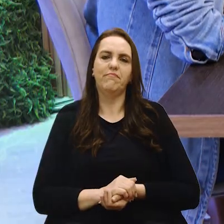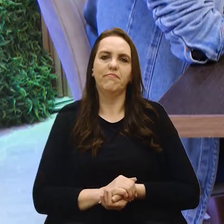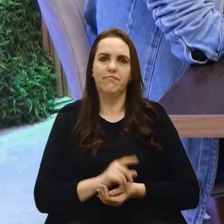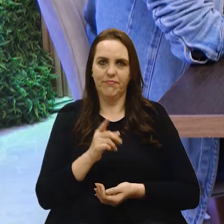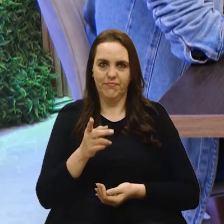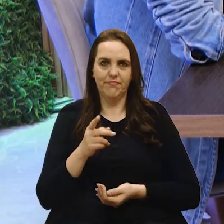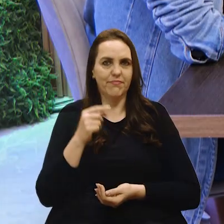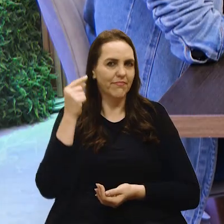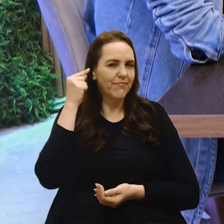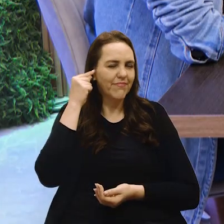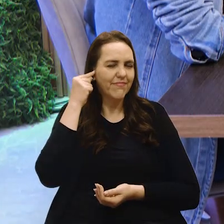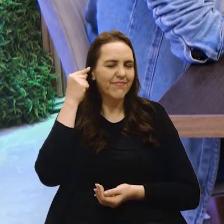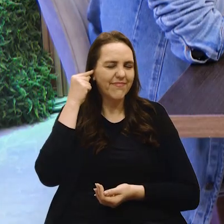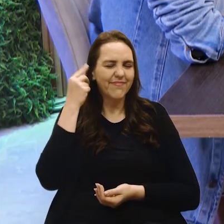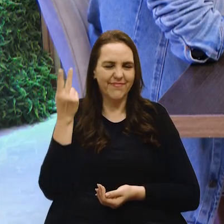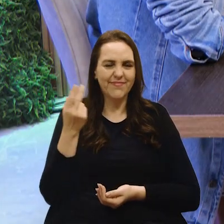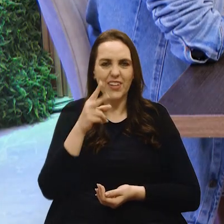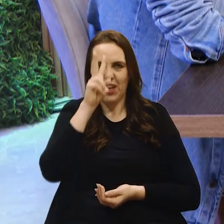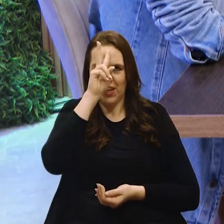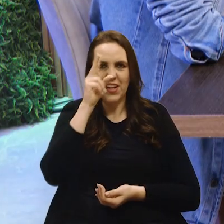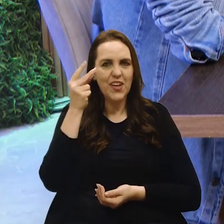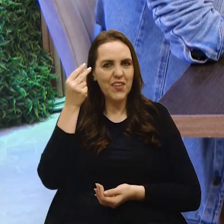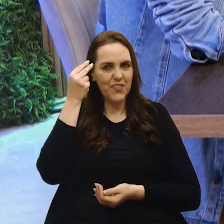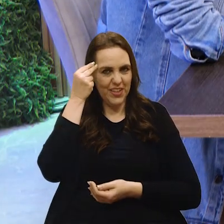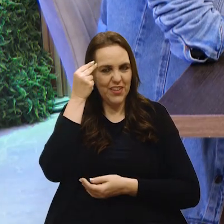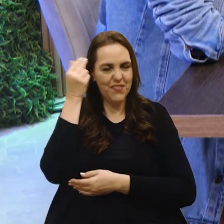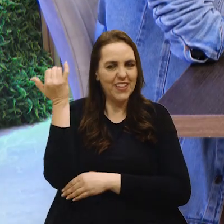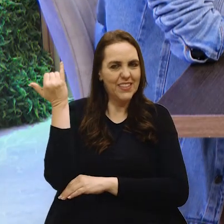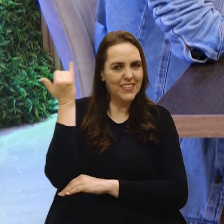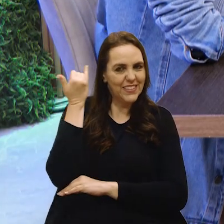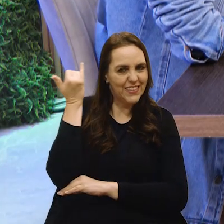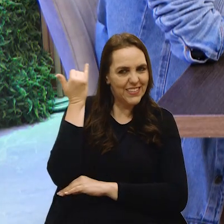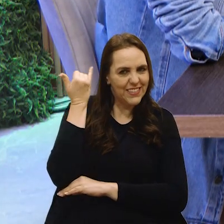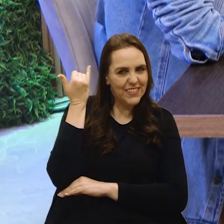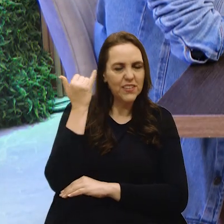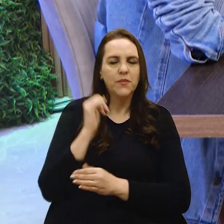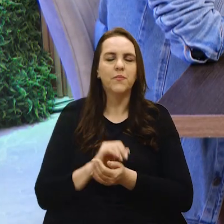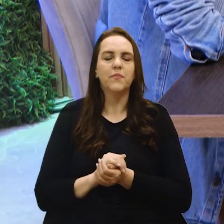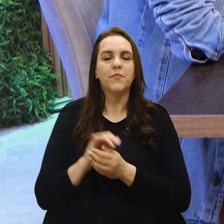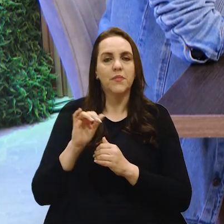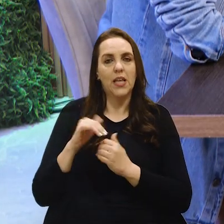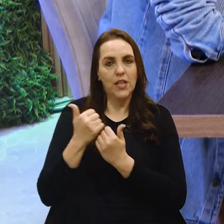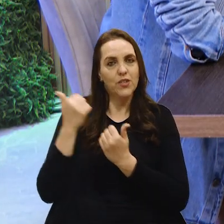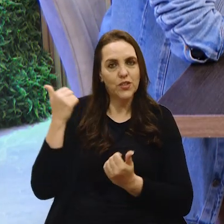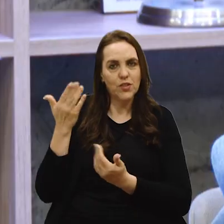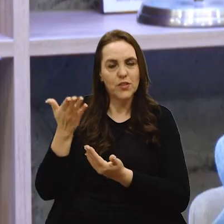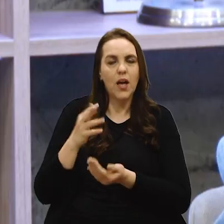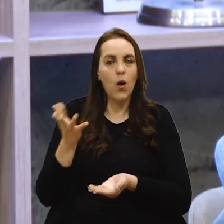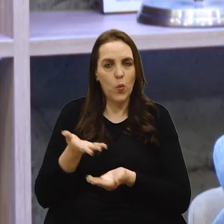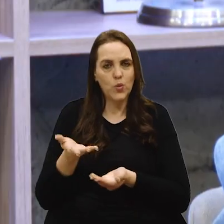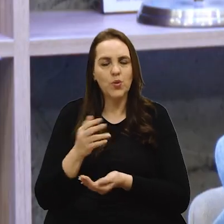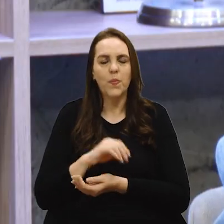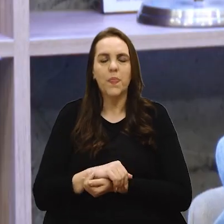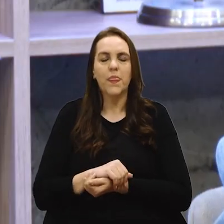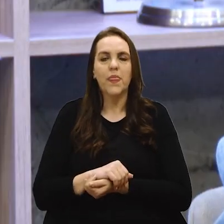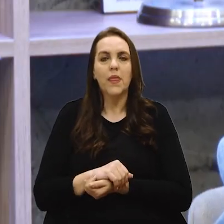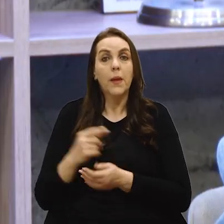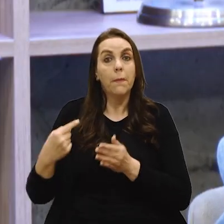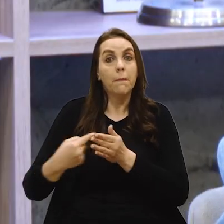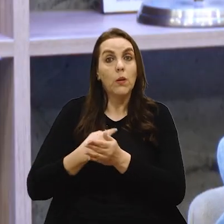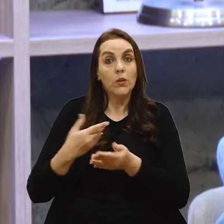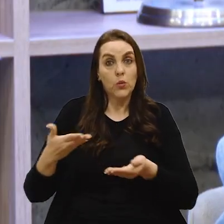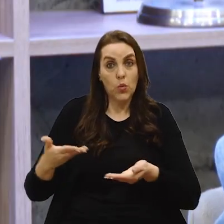A Vivi está na minha consciência, como o Rafa Lud, que fala sempre, está na direção, e ela está perguntando aqui junto